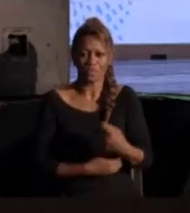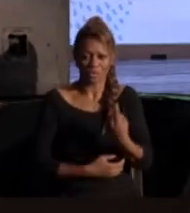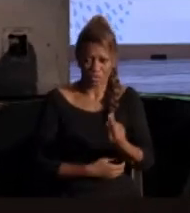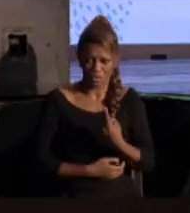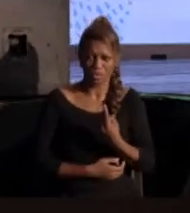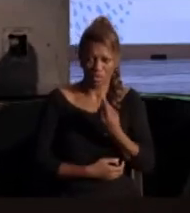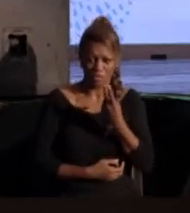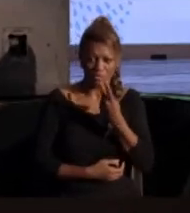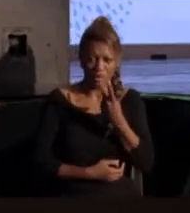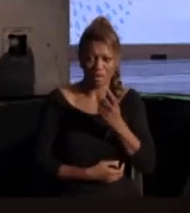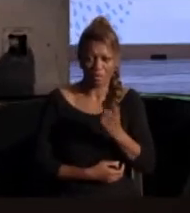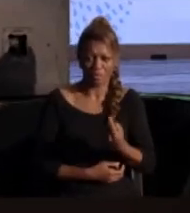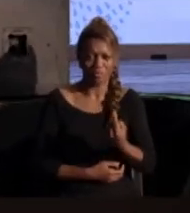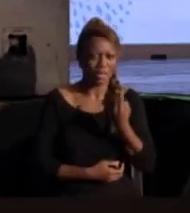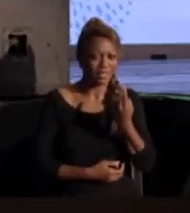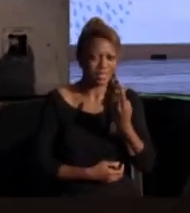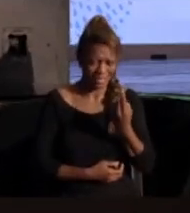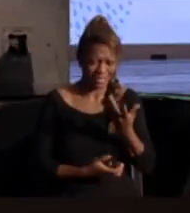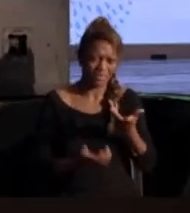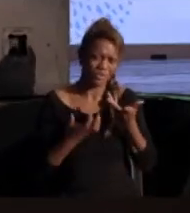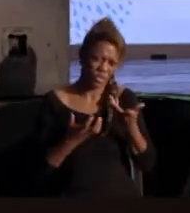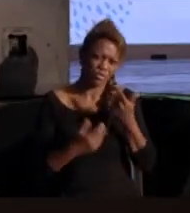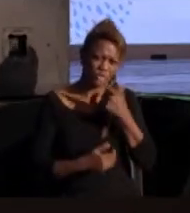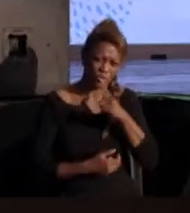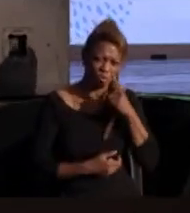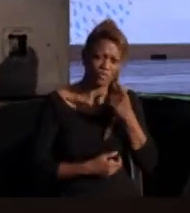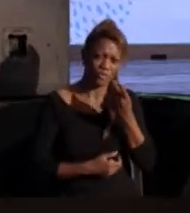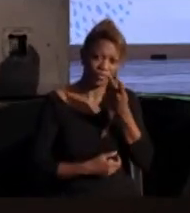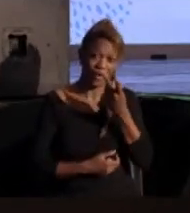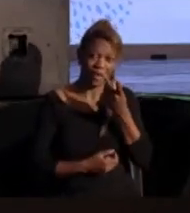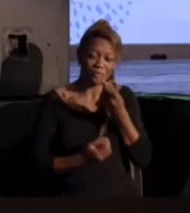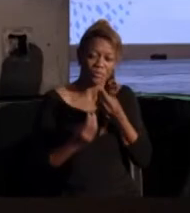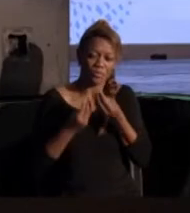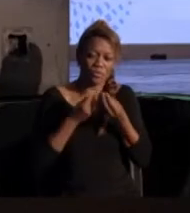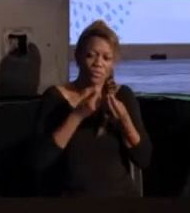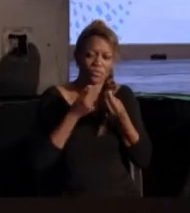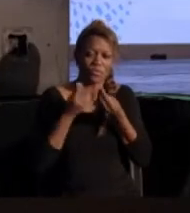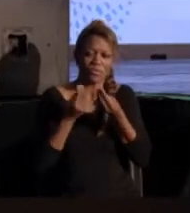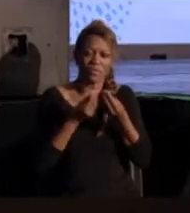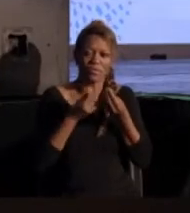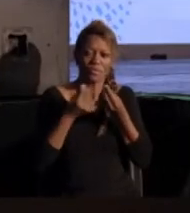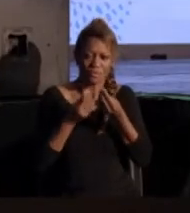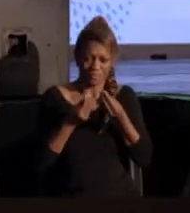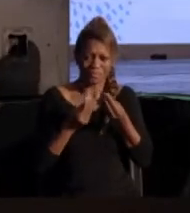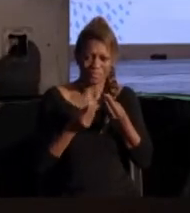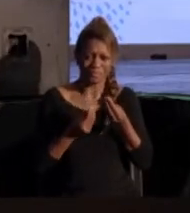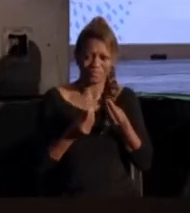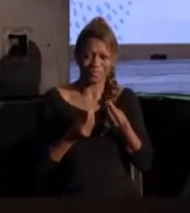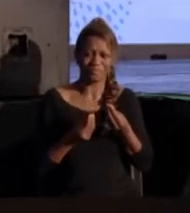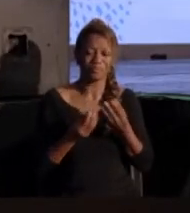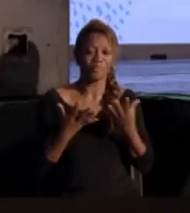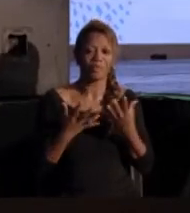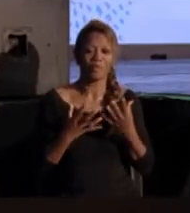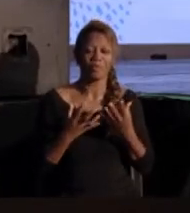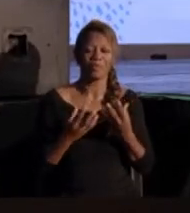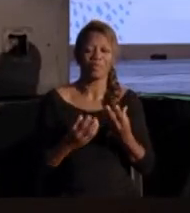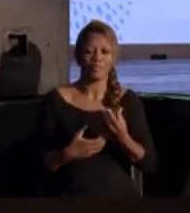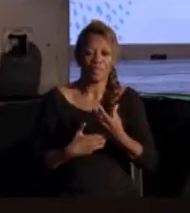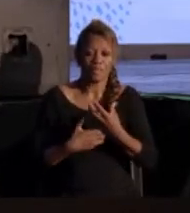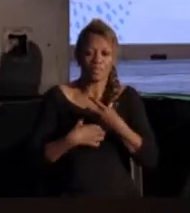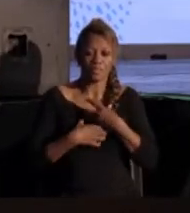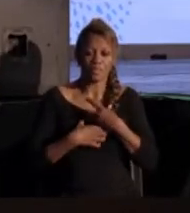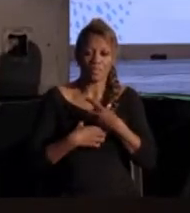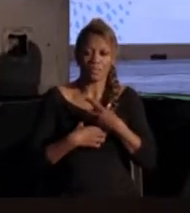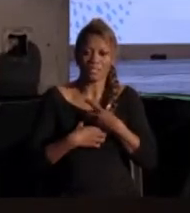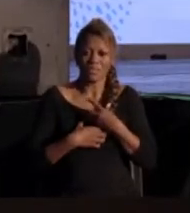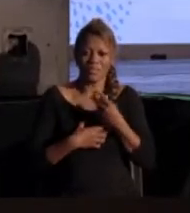falou para a gente. Depois eu queria que ele colocasse um pouco a questão dos sabores nessa questão da bucalidade, que você